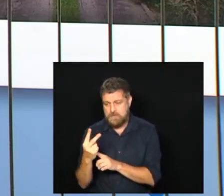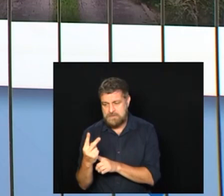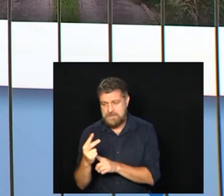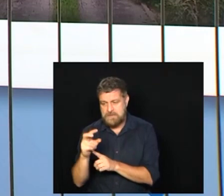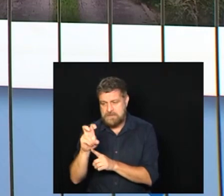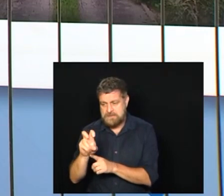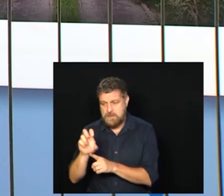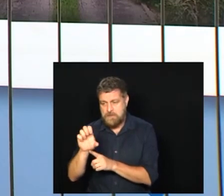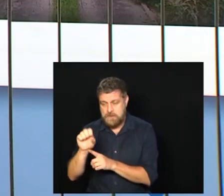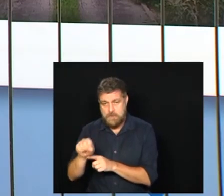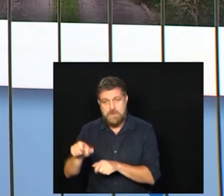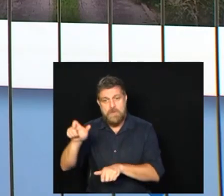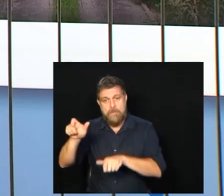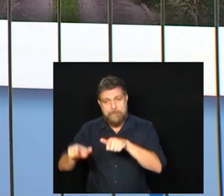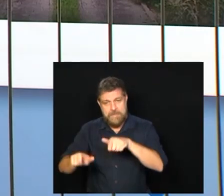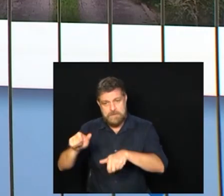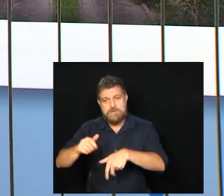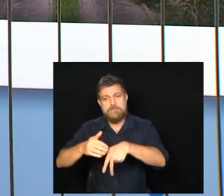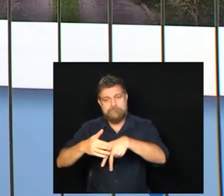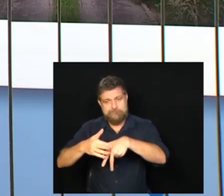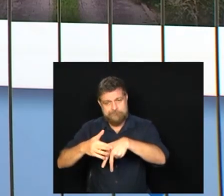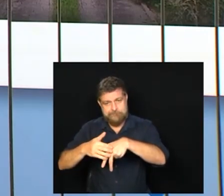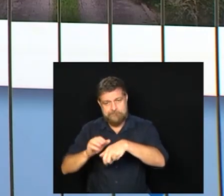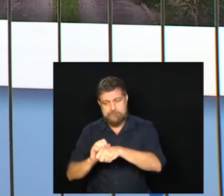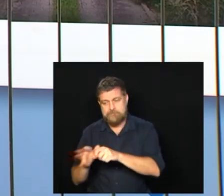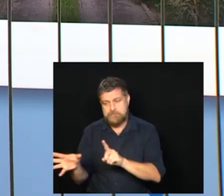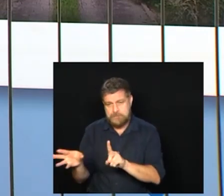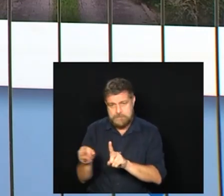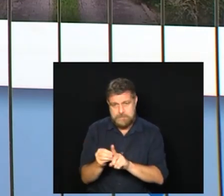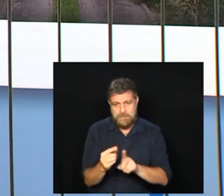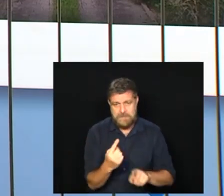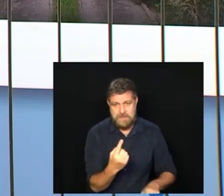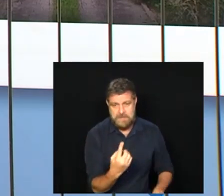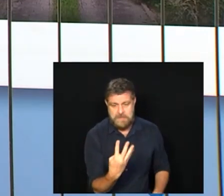4.275.258 casos da Covid-19, com